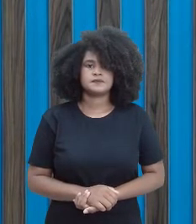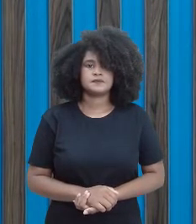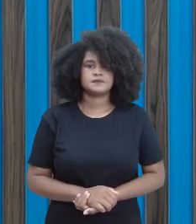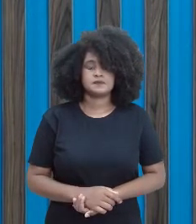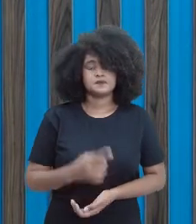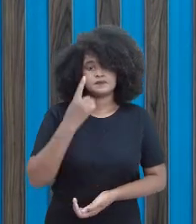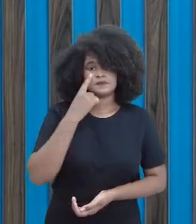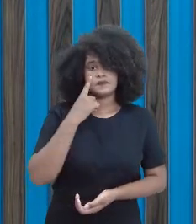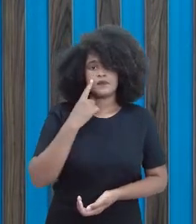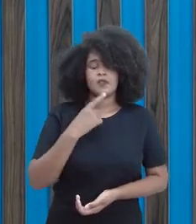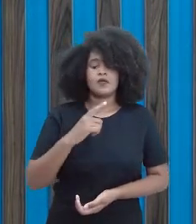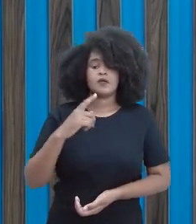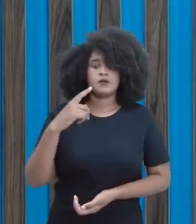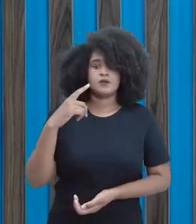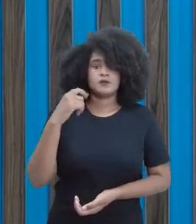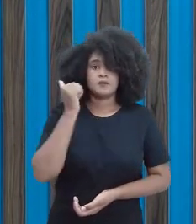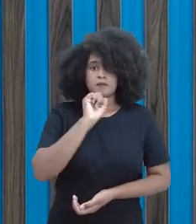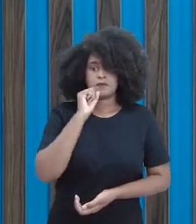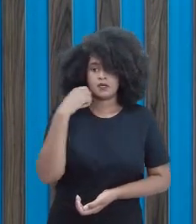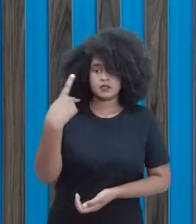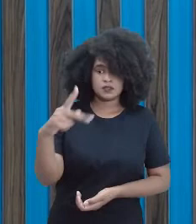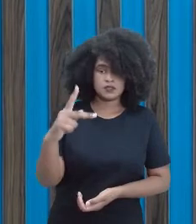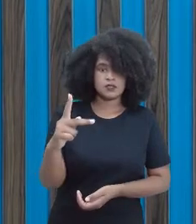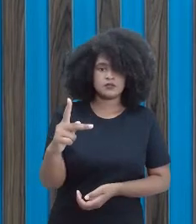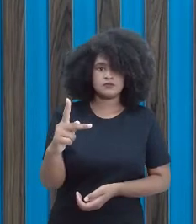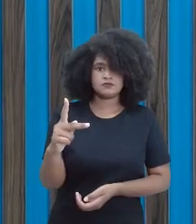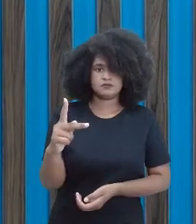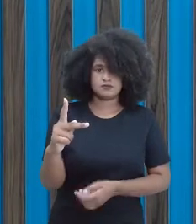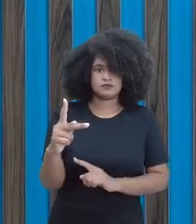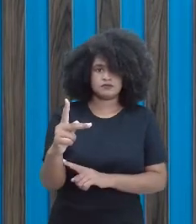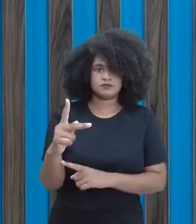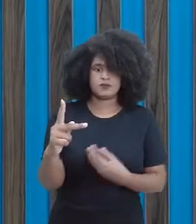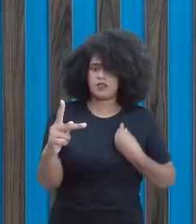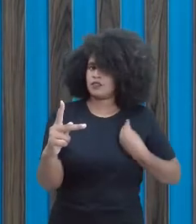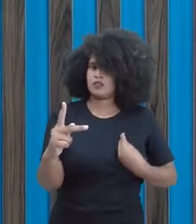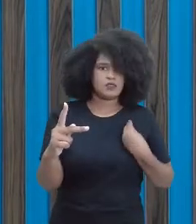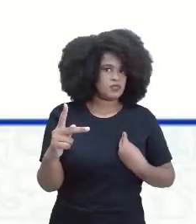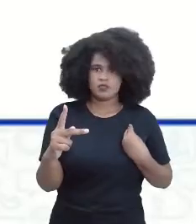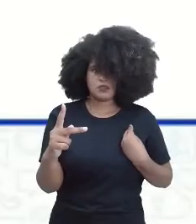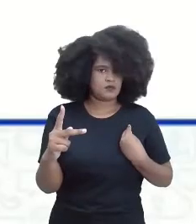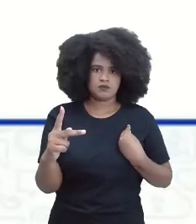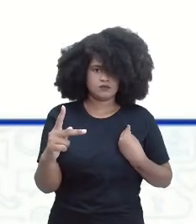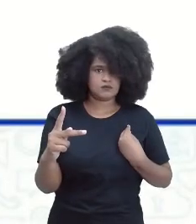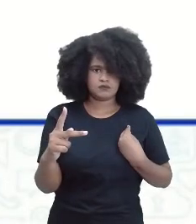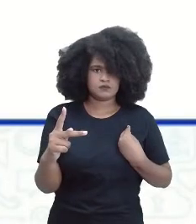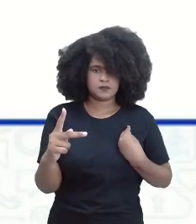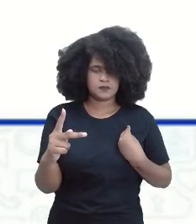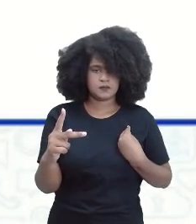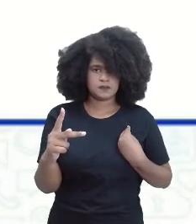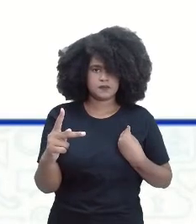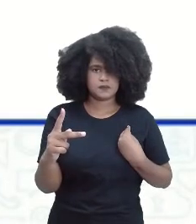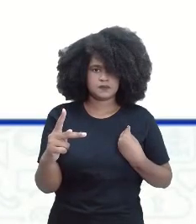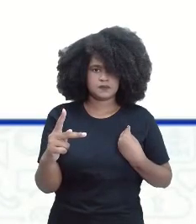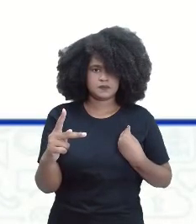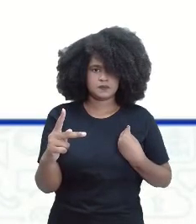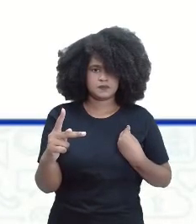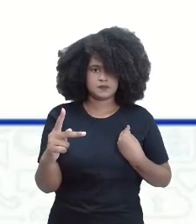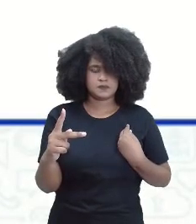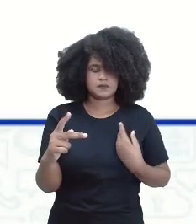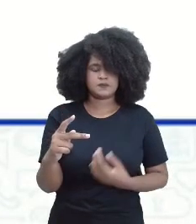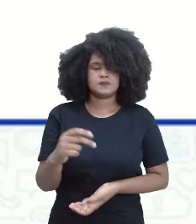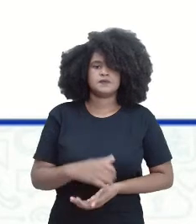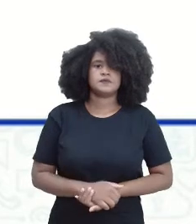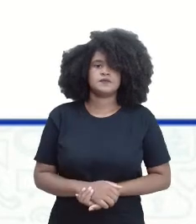mãe não estava, forma negativa, pessoal, tá vendo? Não estava pagando, né, ING